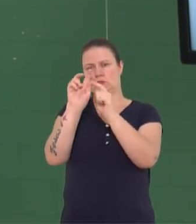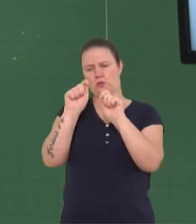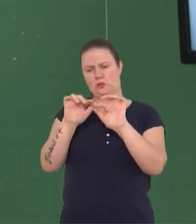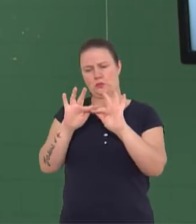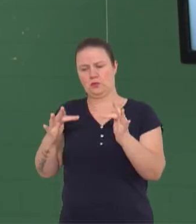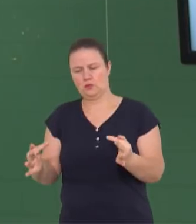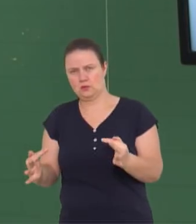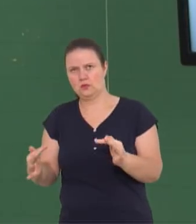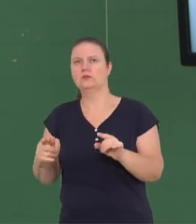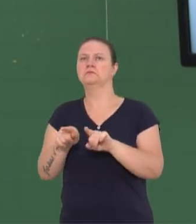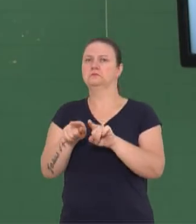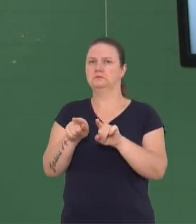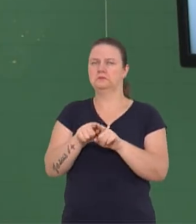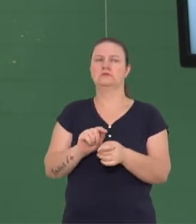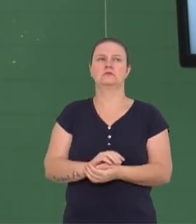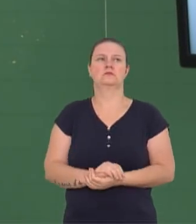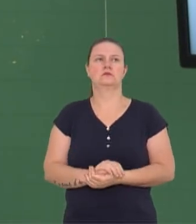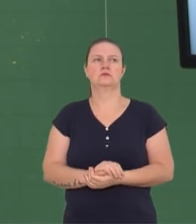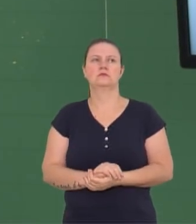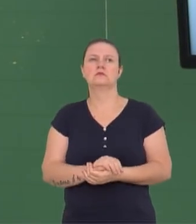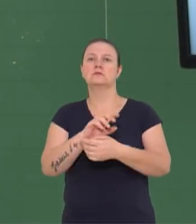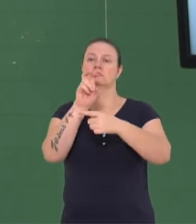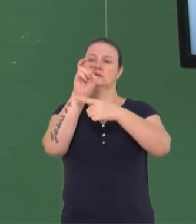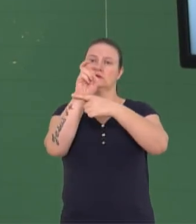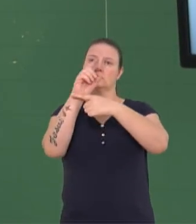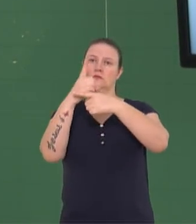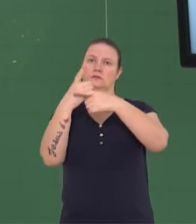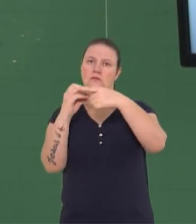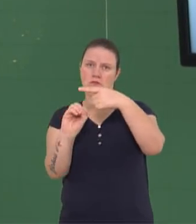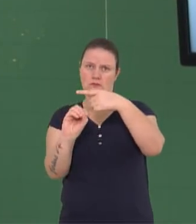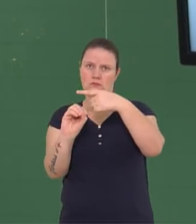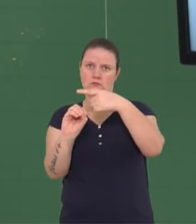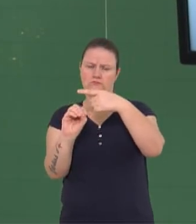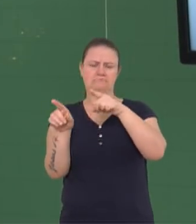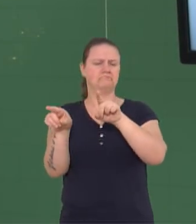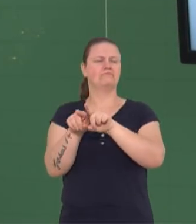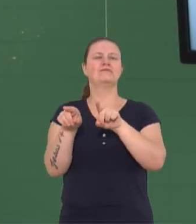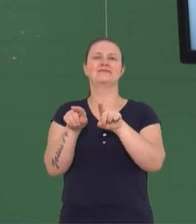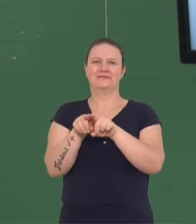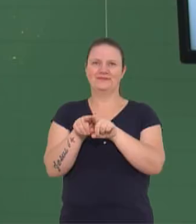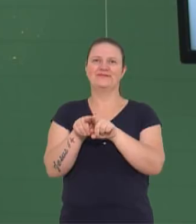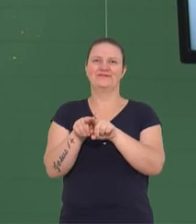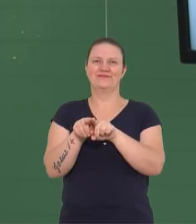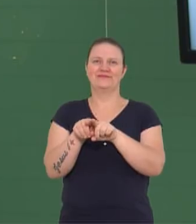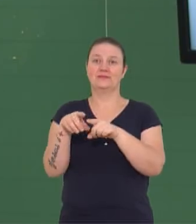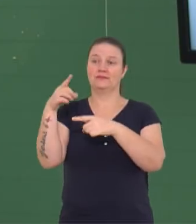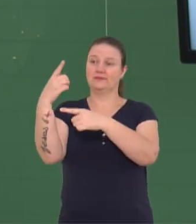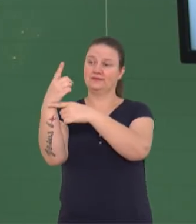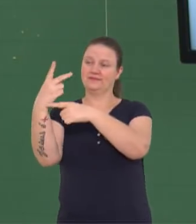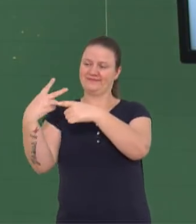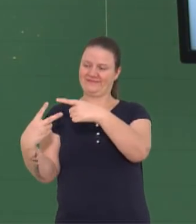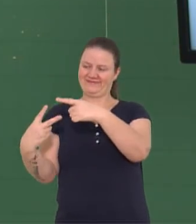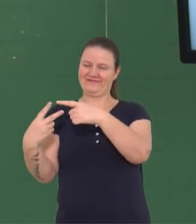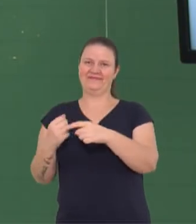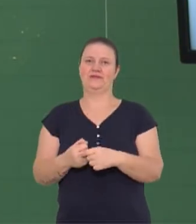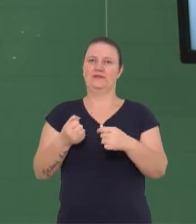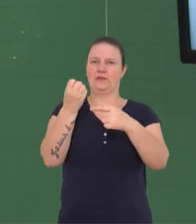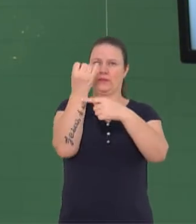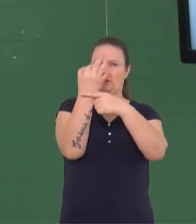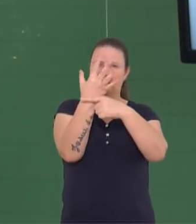ainda, certo? 5 décimos. Mesma coisa que 1/2. Então,